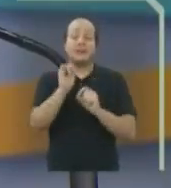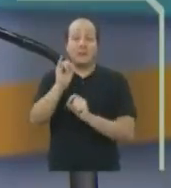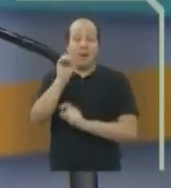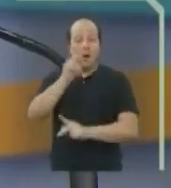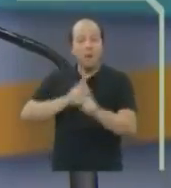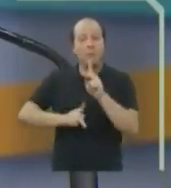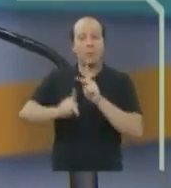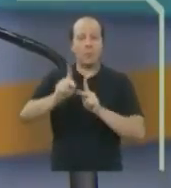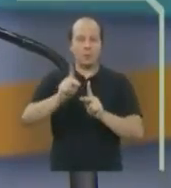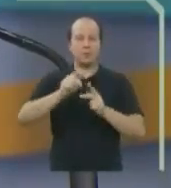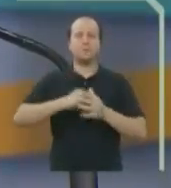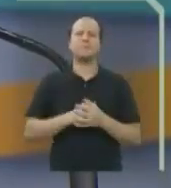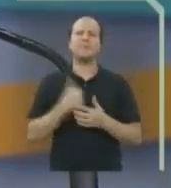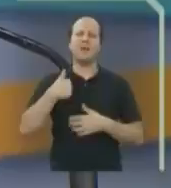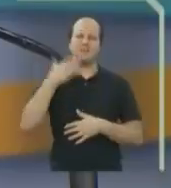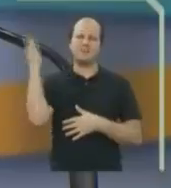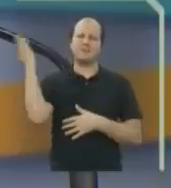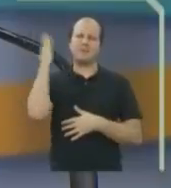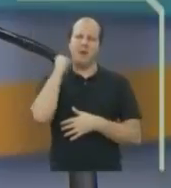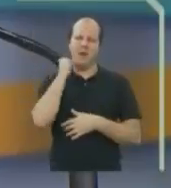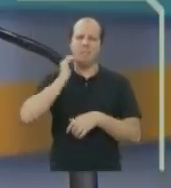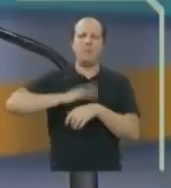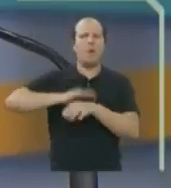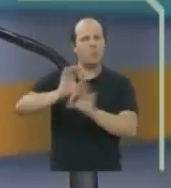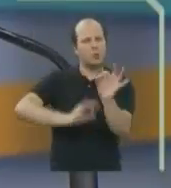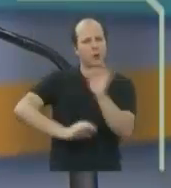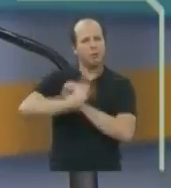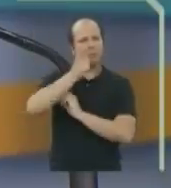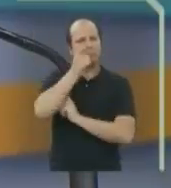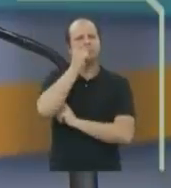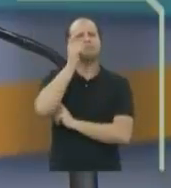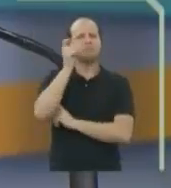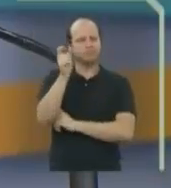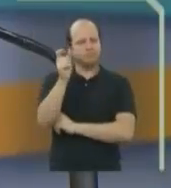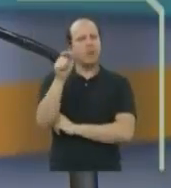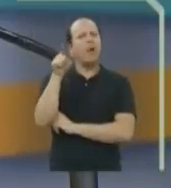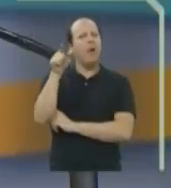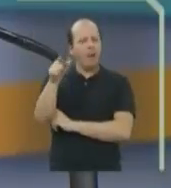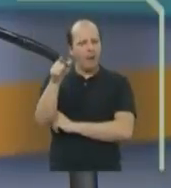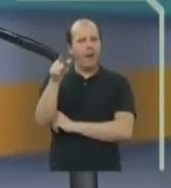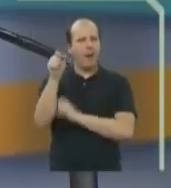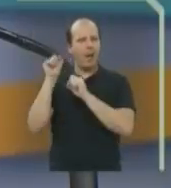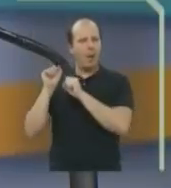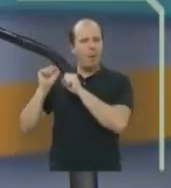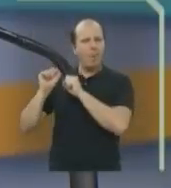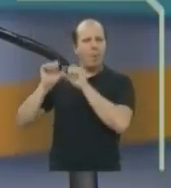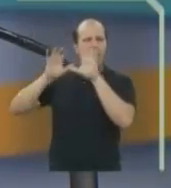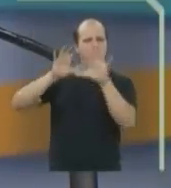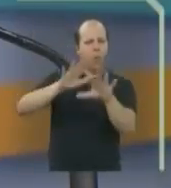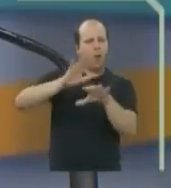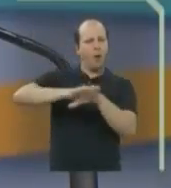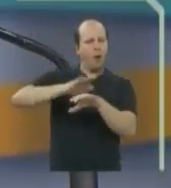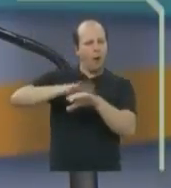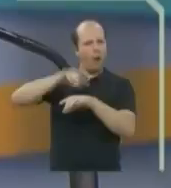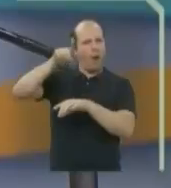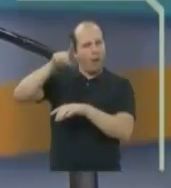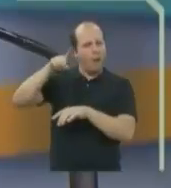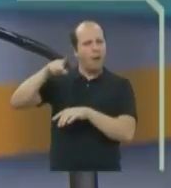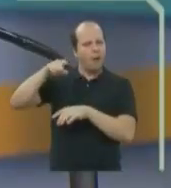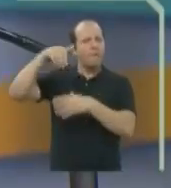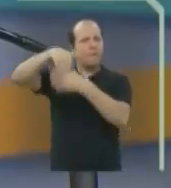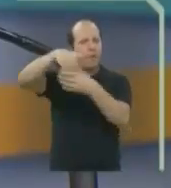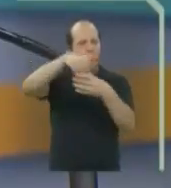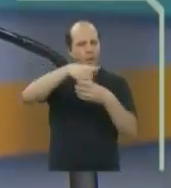população sabe que é um projeto muito interessante, ela lota as galerias da Assembleia Legislativa. E na